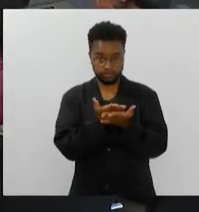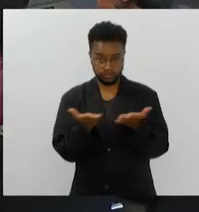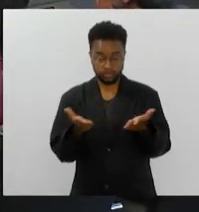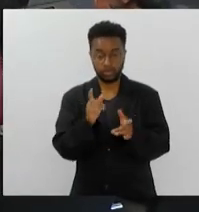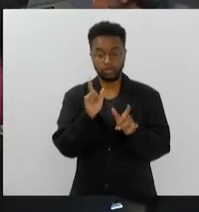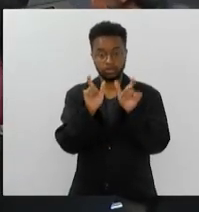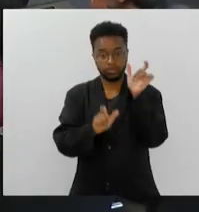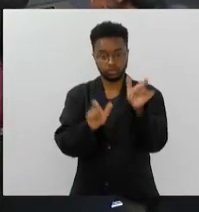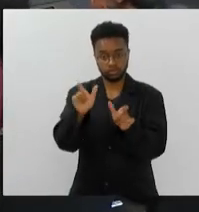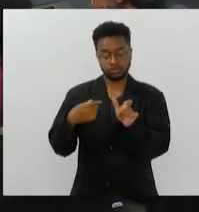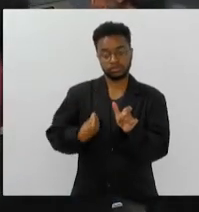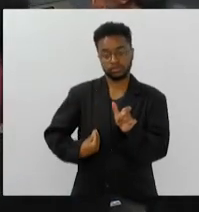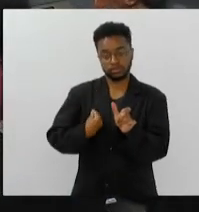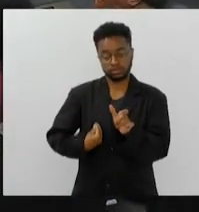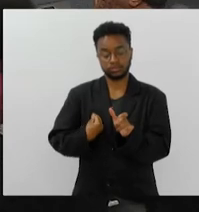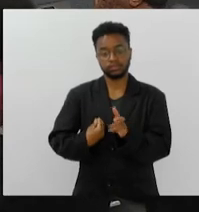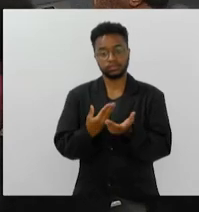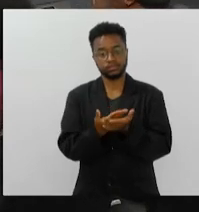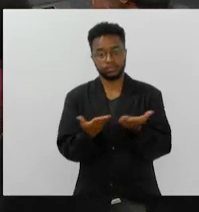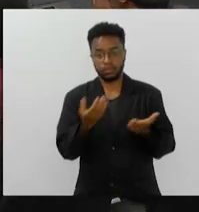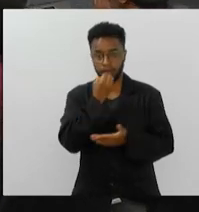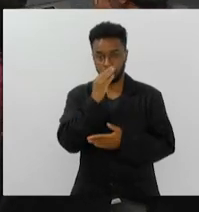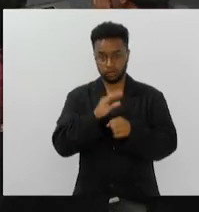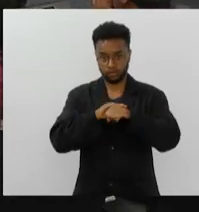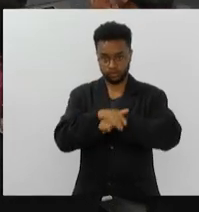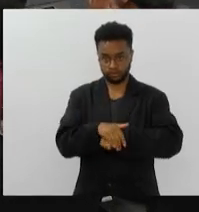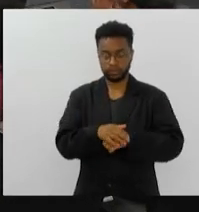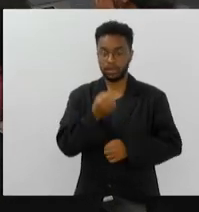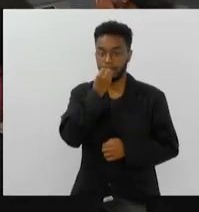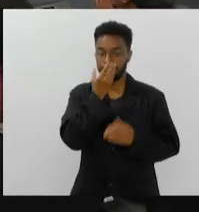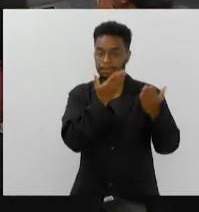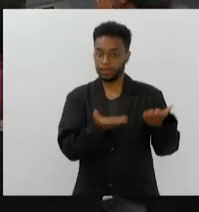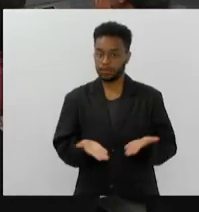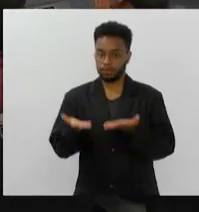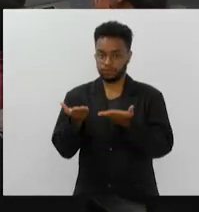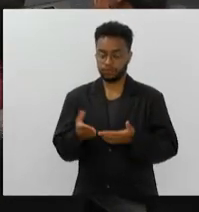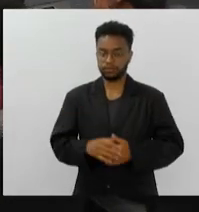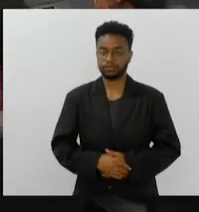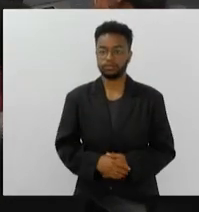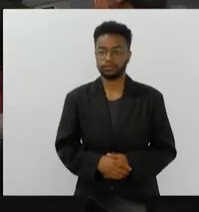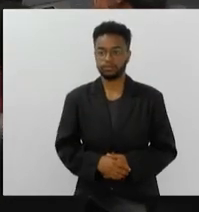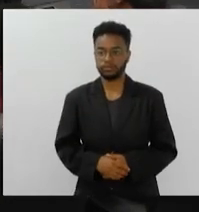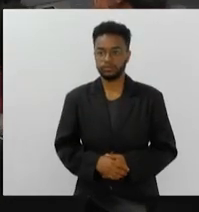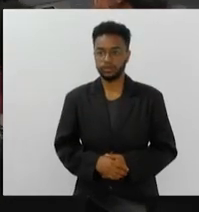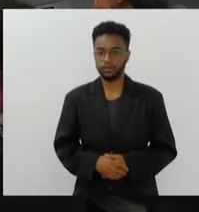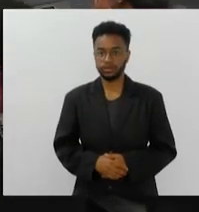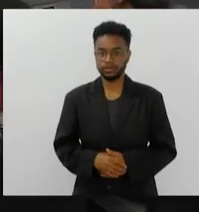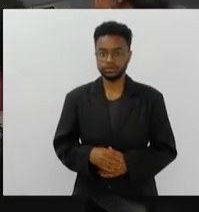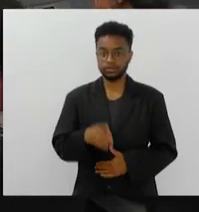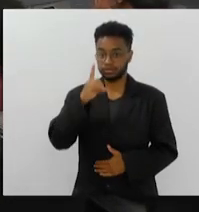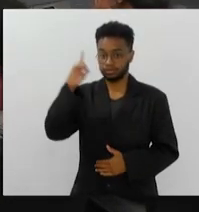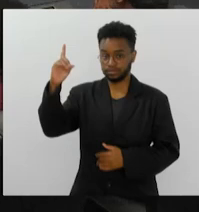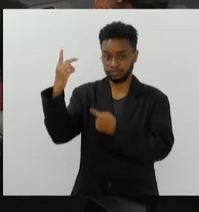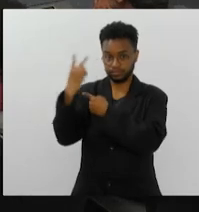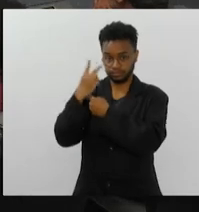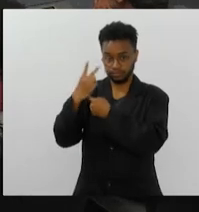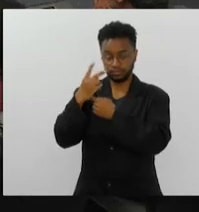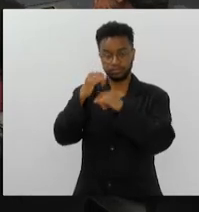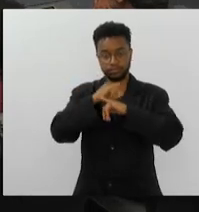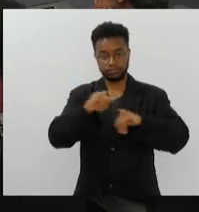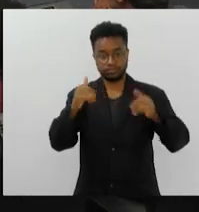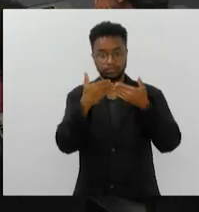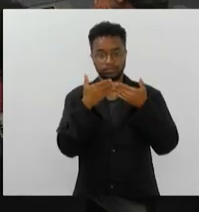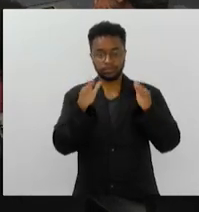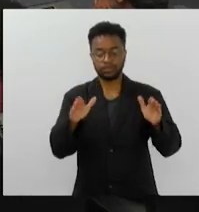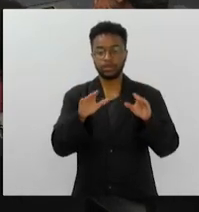Autoridades presentes, senhoras e senhores, boa noite. Sejam todos bem-vindos. Sob a proteção de Deus, declaro aberta a